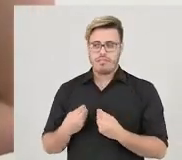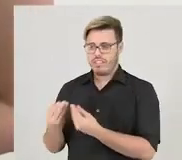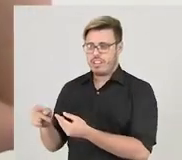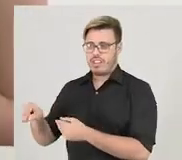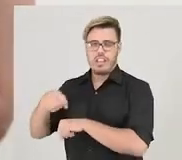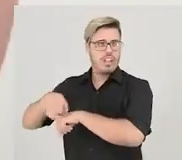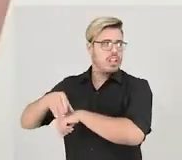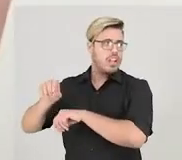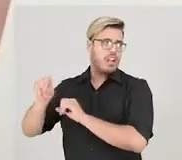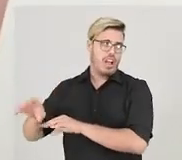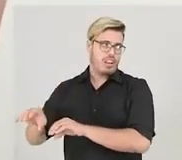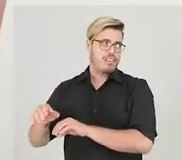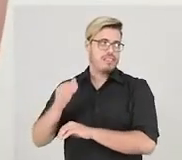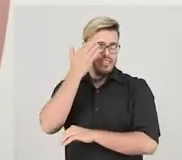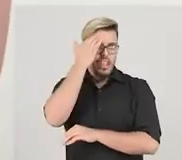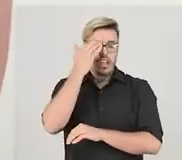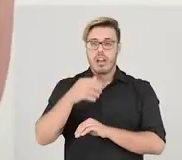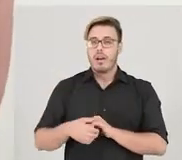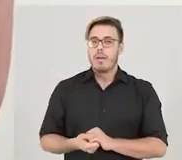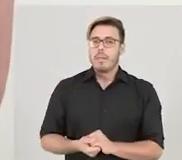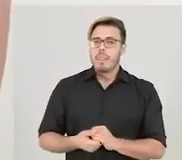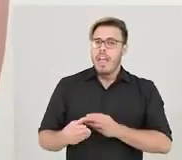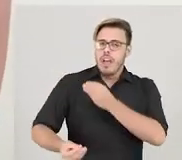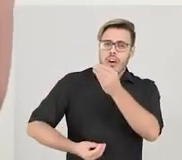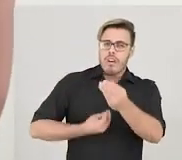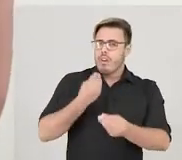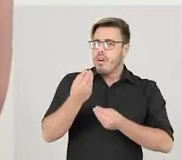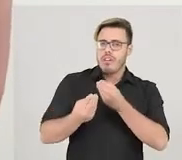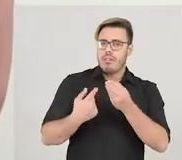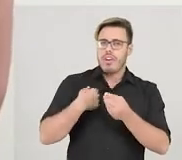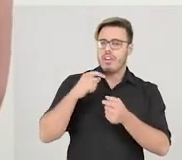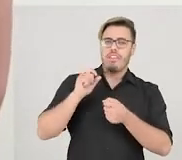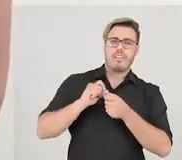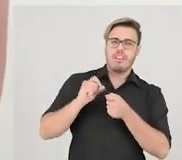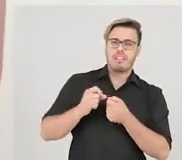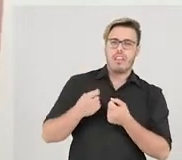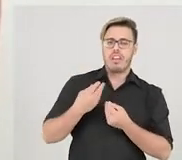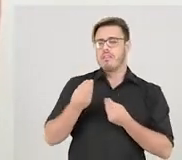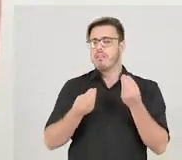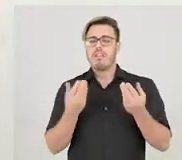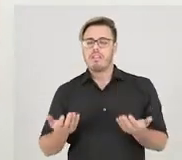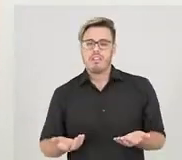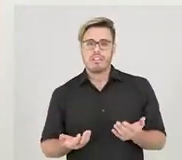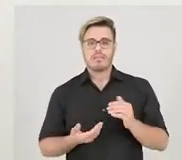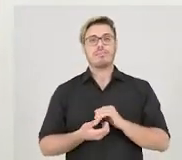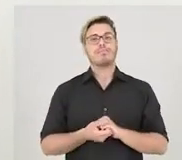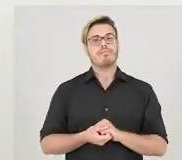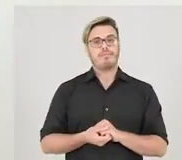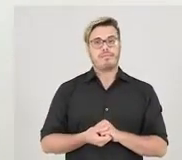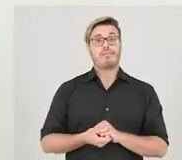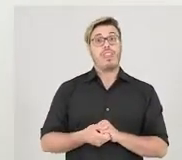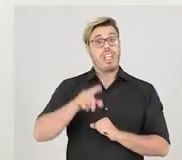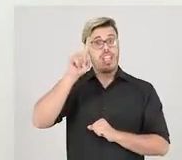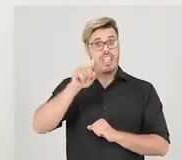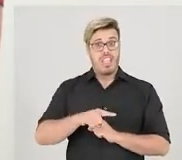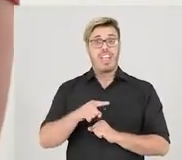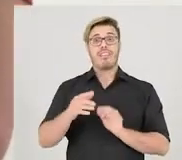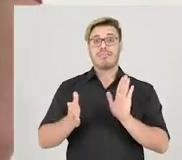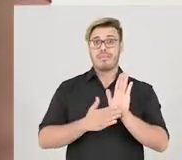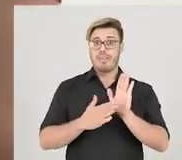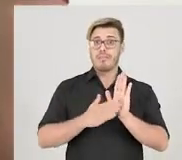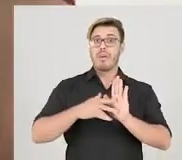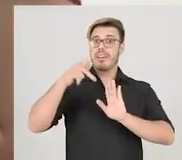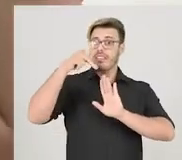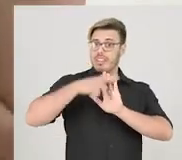ele? Essa faz parte do PEI, é lá no roteiro de trabalho pedagógico. O que eu vou ensinar e como eu vou ensinar.